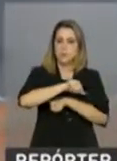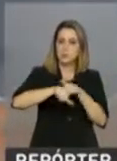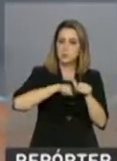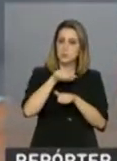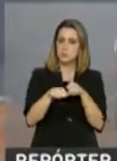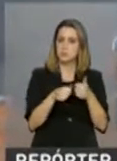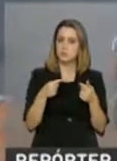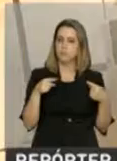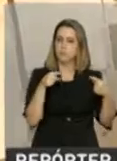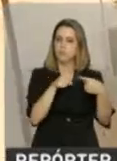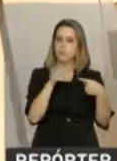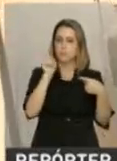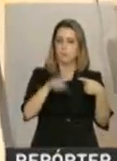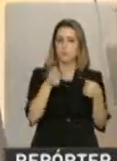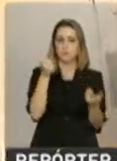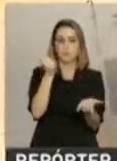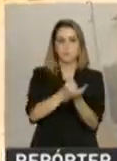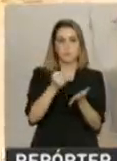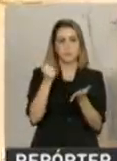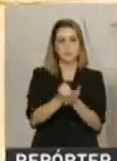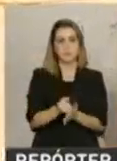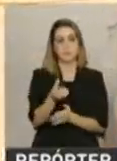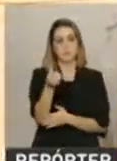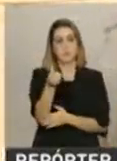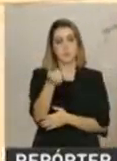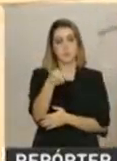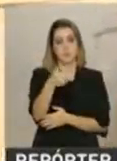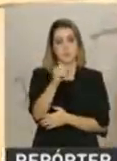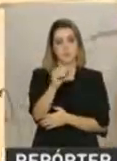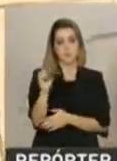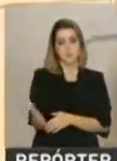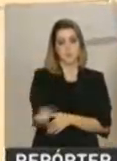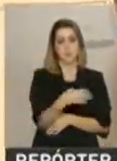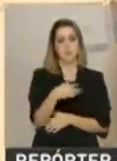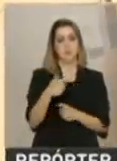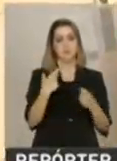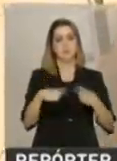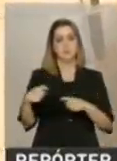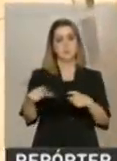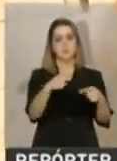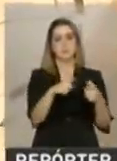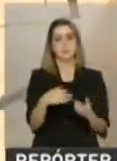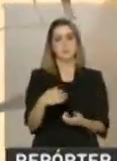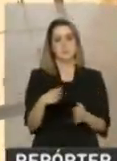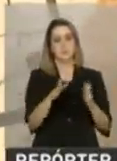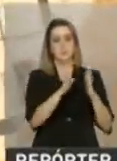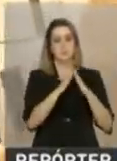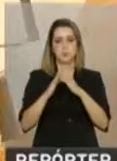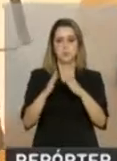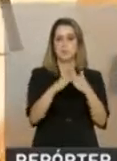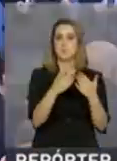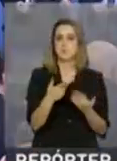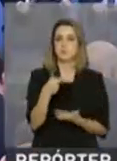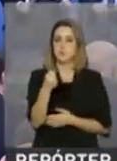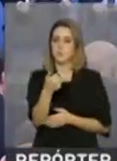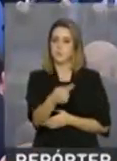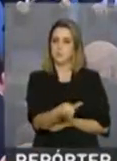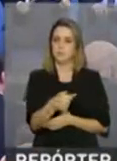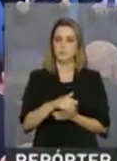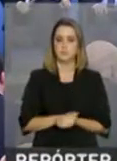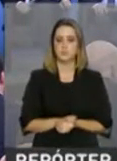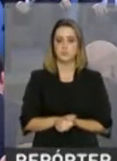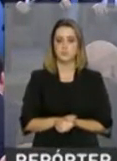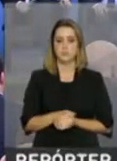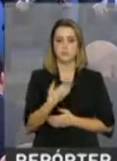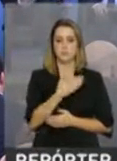a meta é contratar 610 mil novas moradias no minha casa minha vida em 2017 o brasil